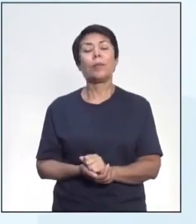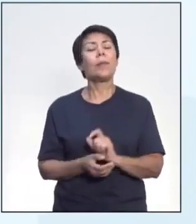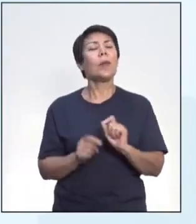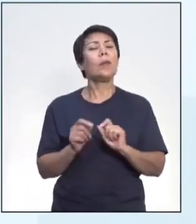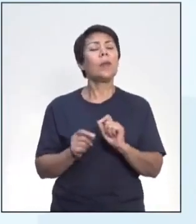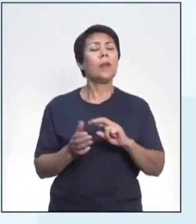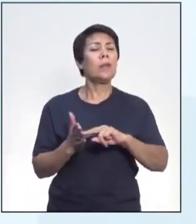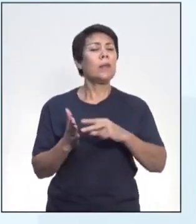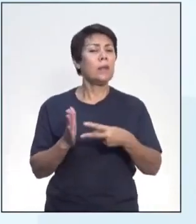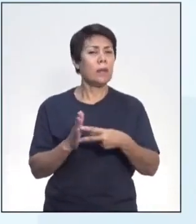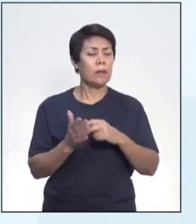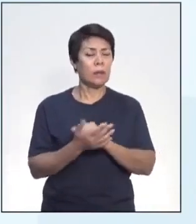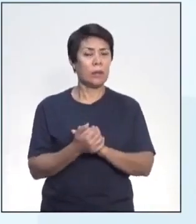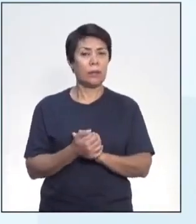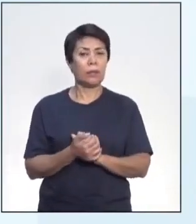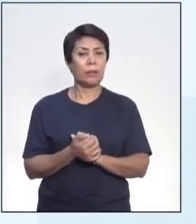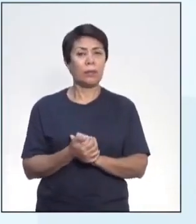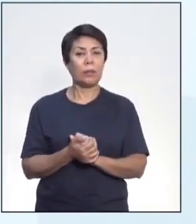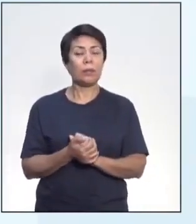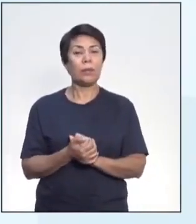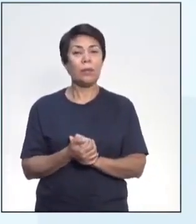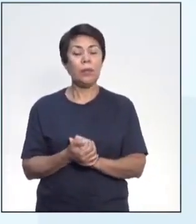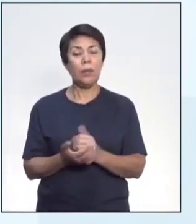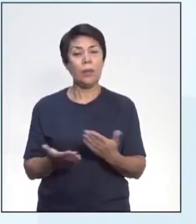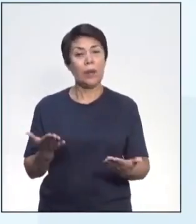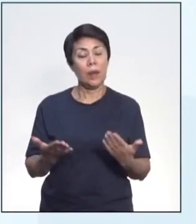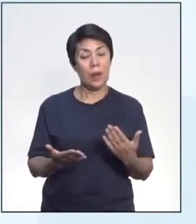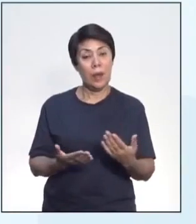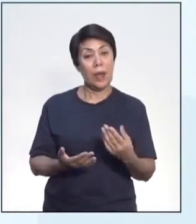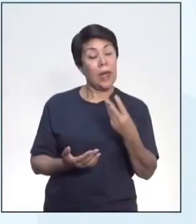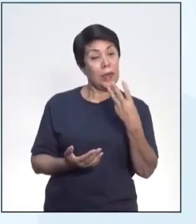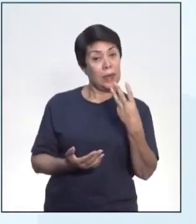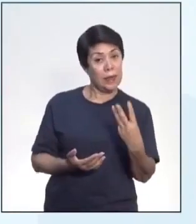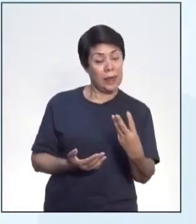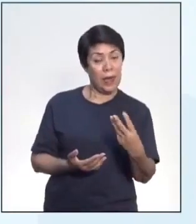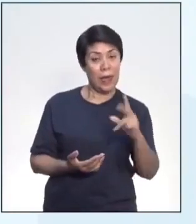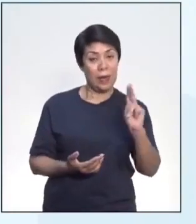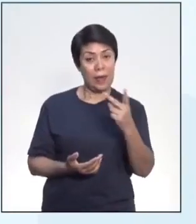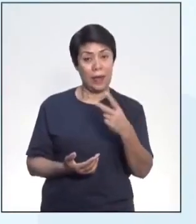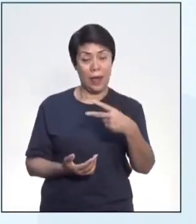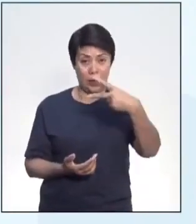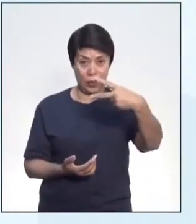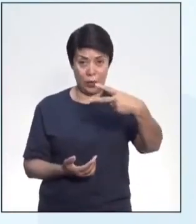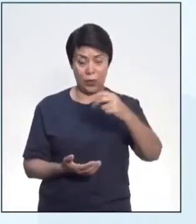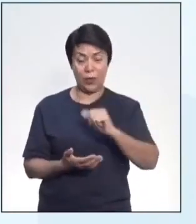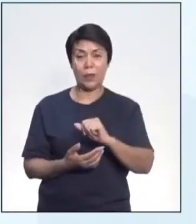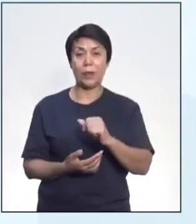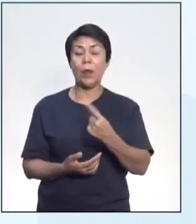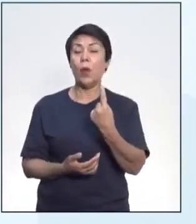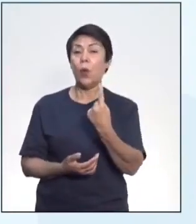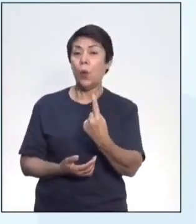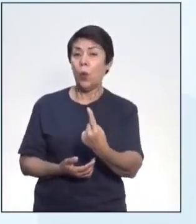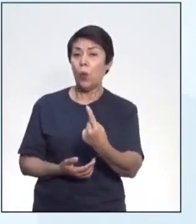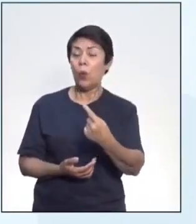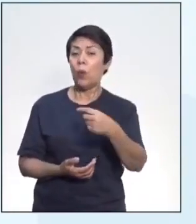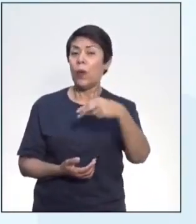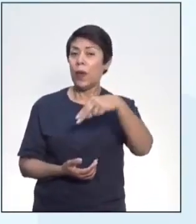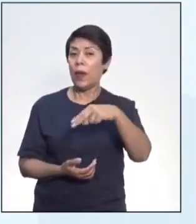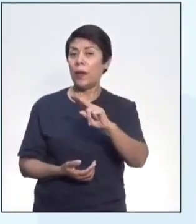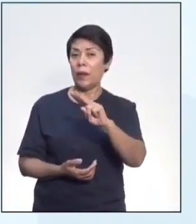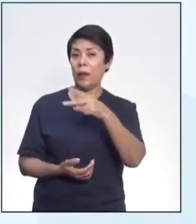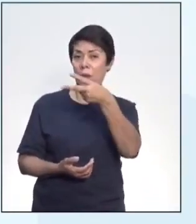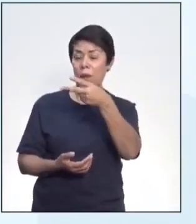3,2.1? Ele diz que na proporção de 3 de H2 para 1 de